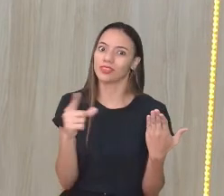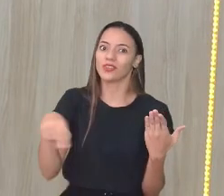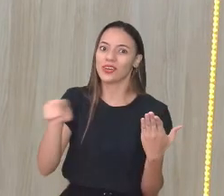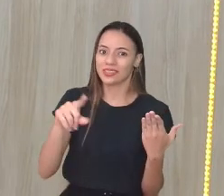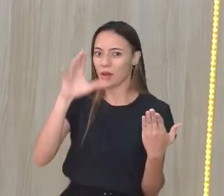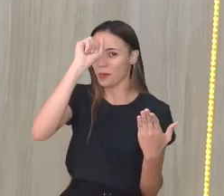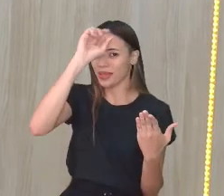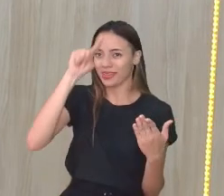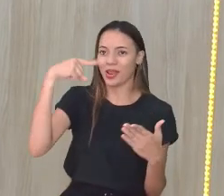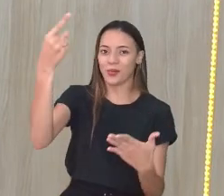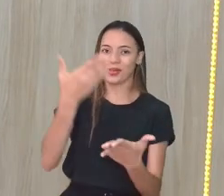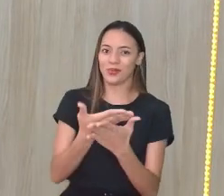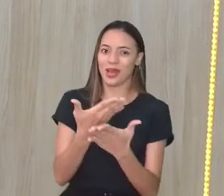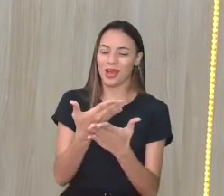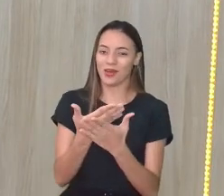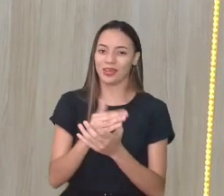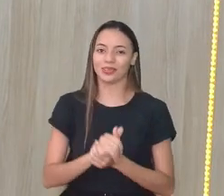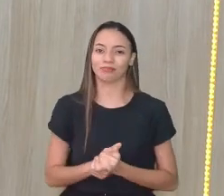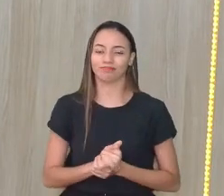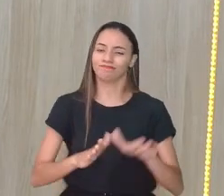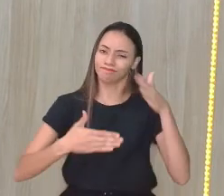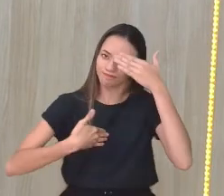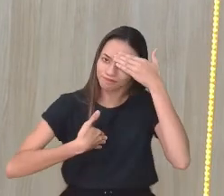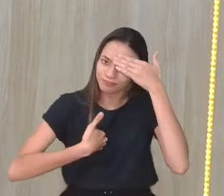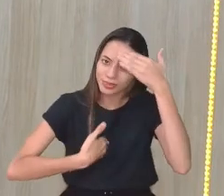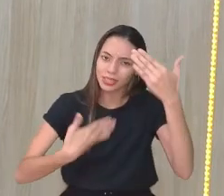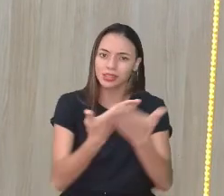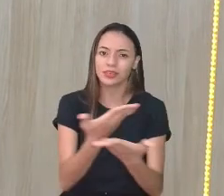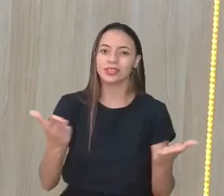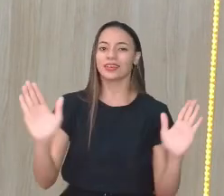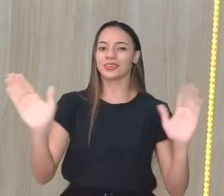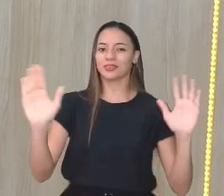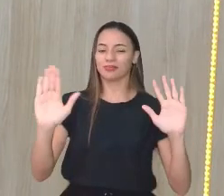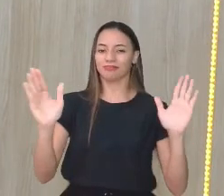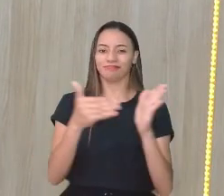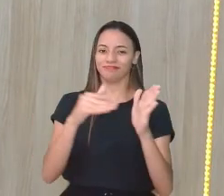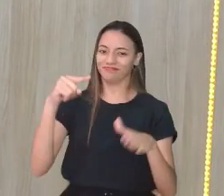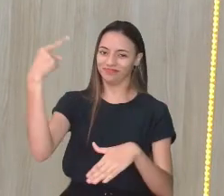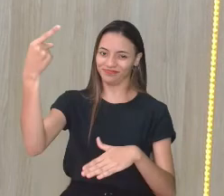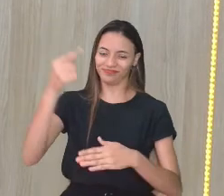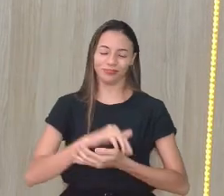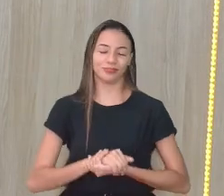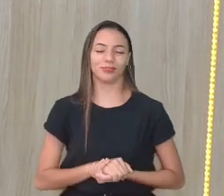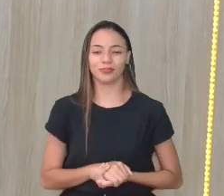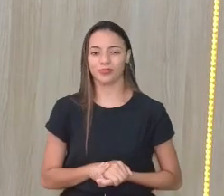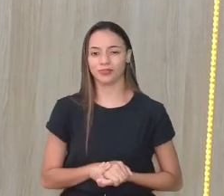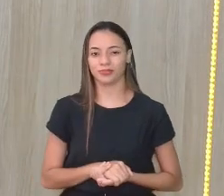próximas aulas, tá certo? Um muitíssimo obrigado a vocês, um tchau, tchau e até a próxima.